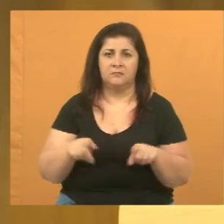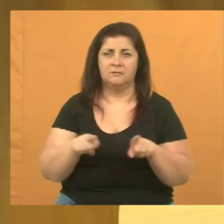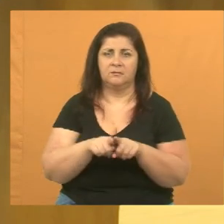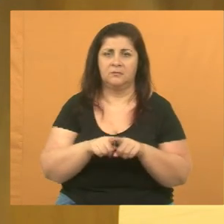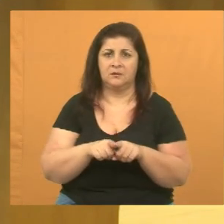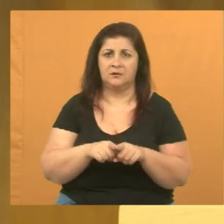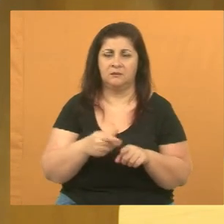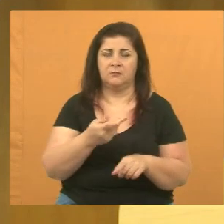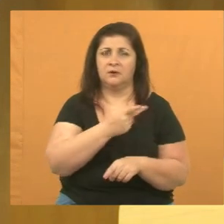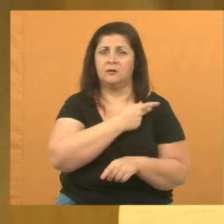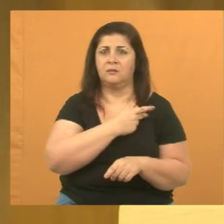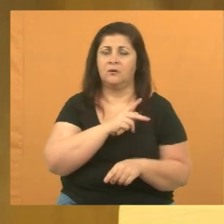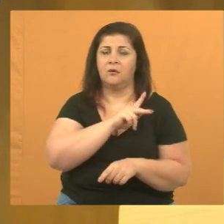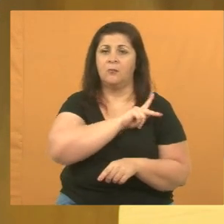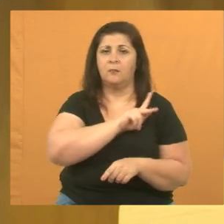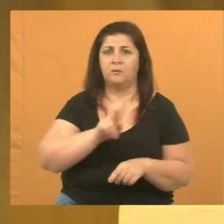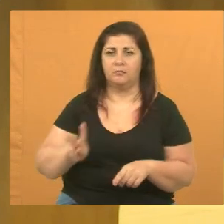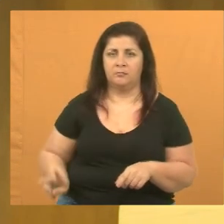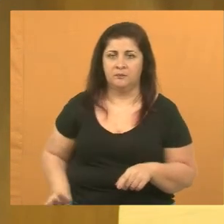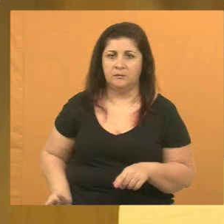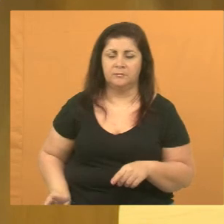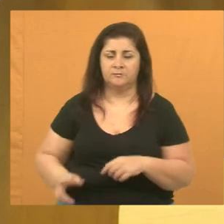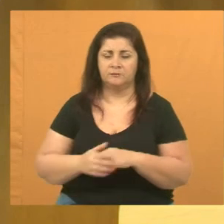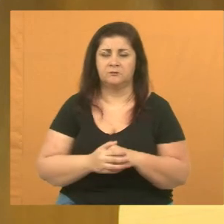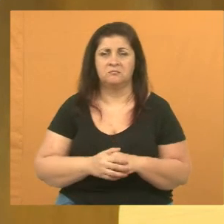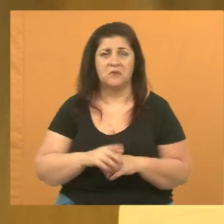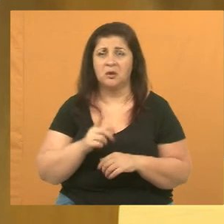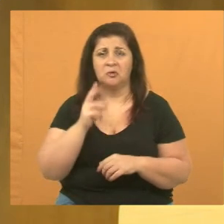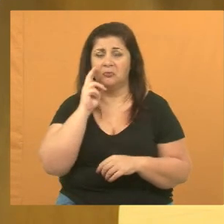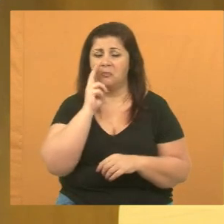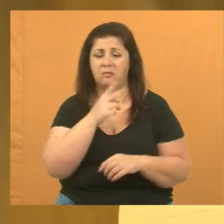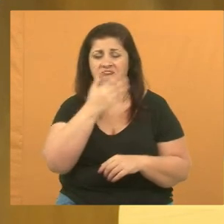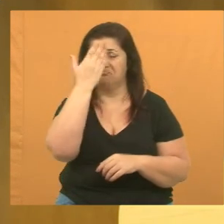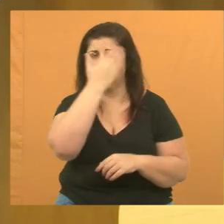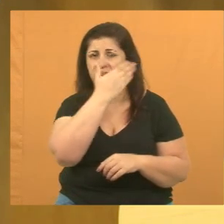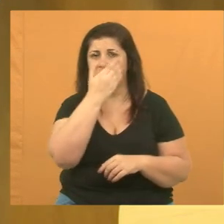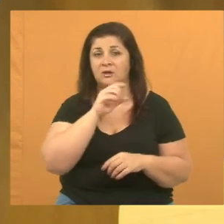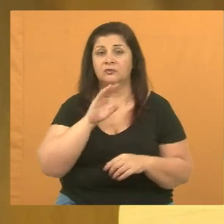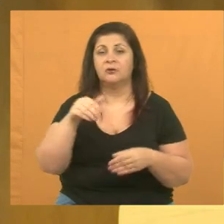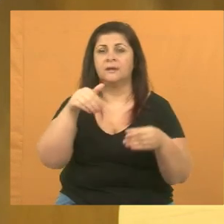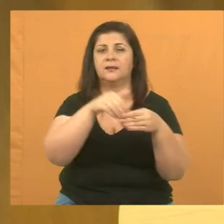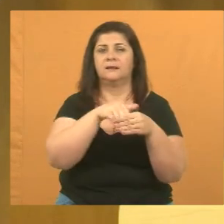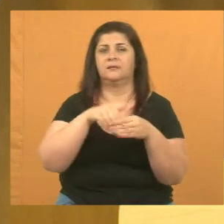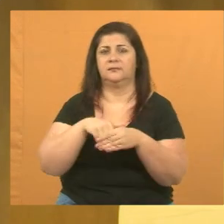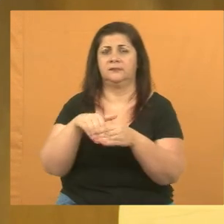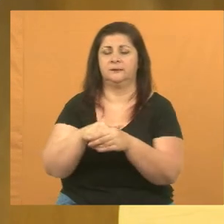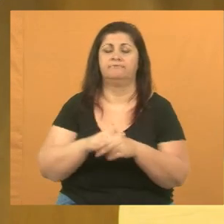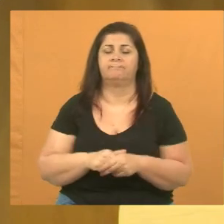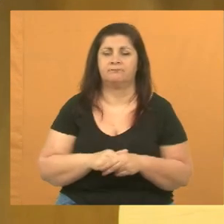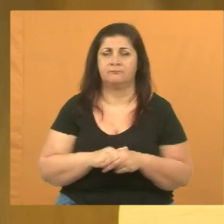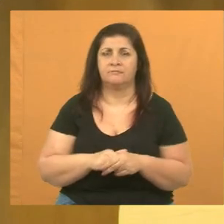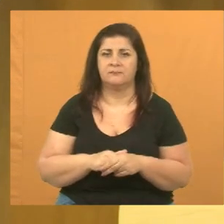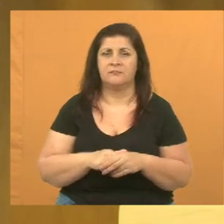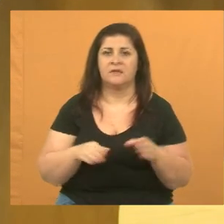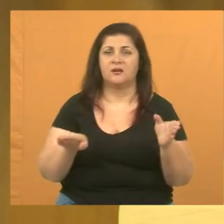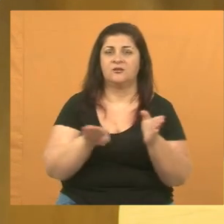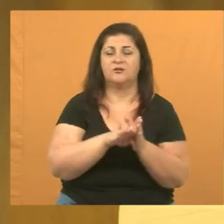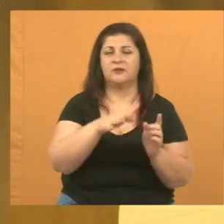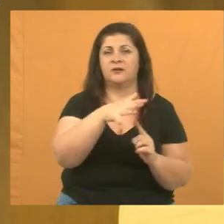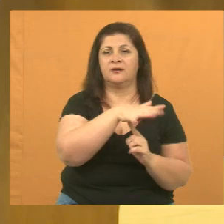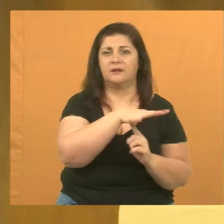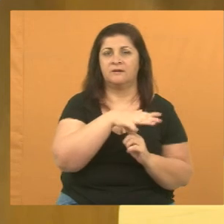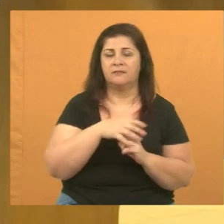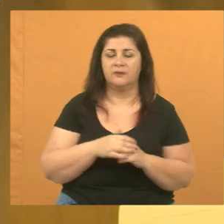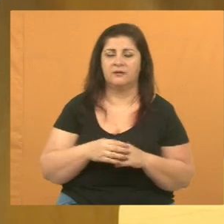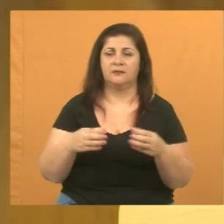da República não olham para eles. Quando eles olham para ele, é época da eleição, que chega na feira, nos